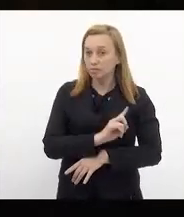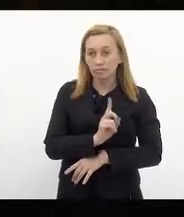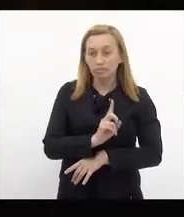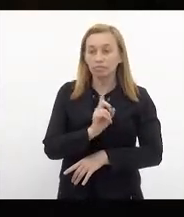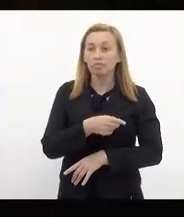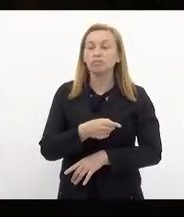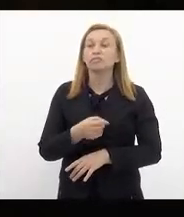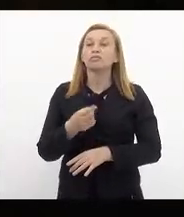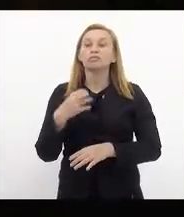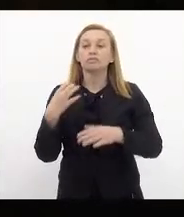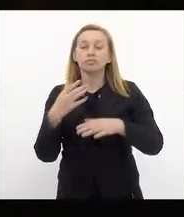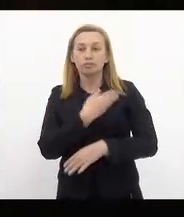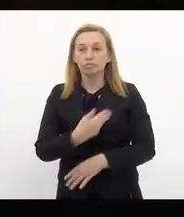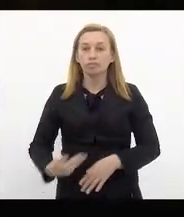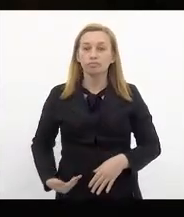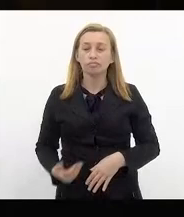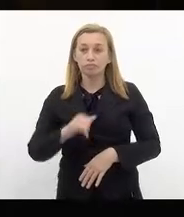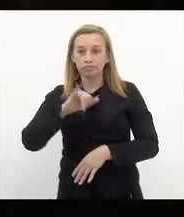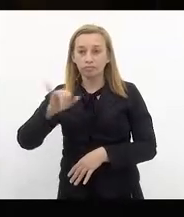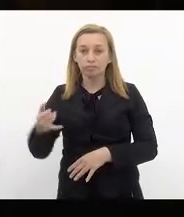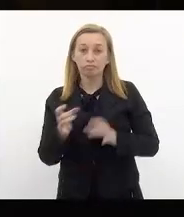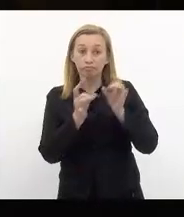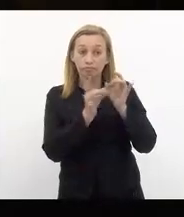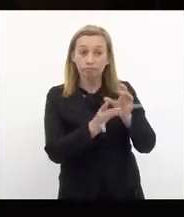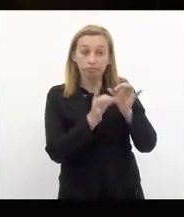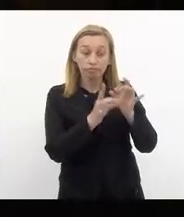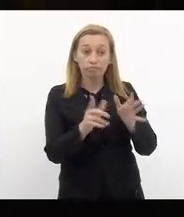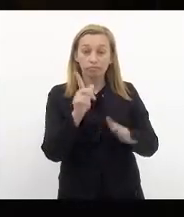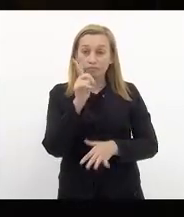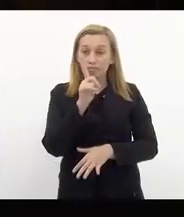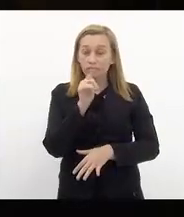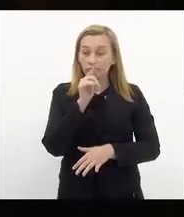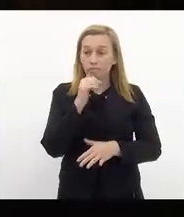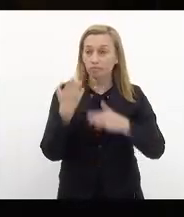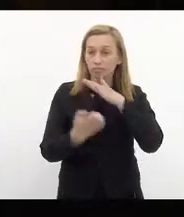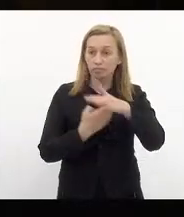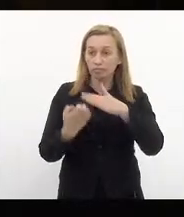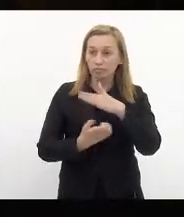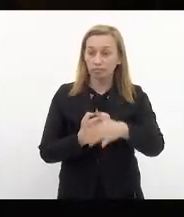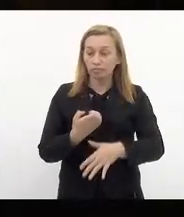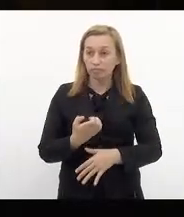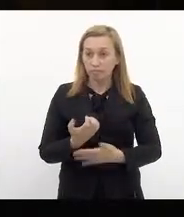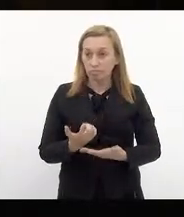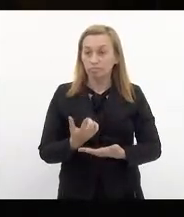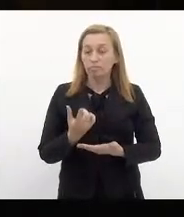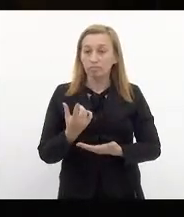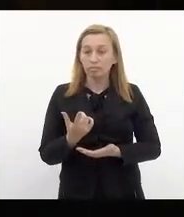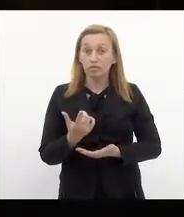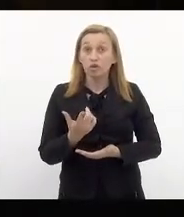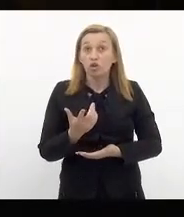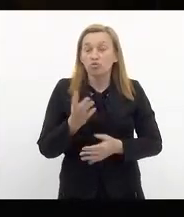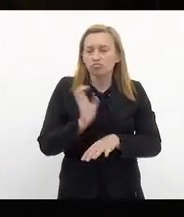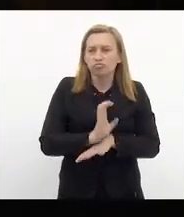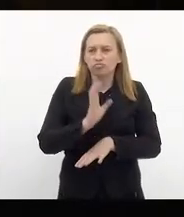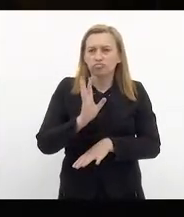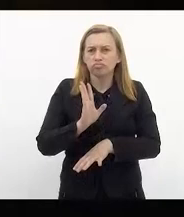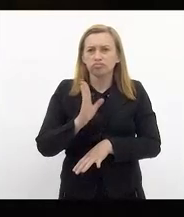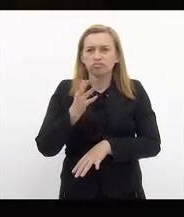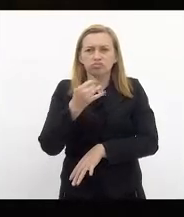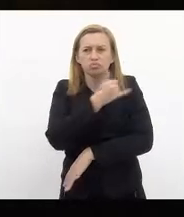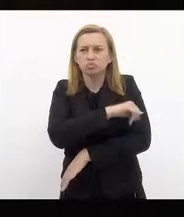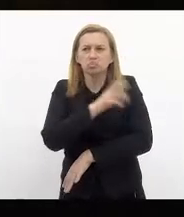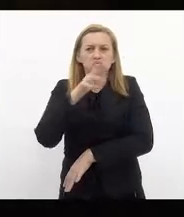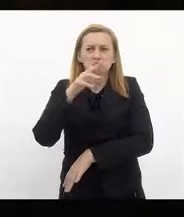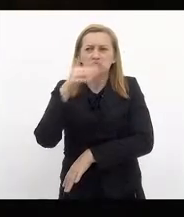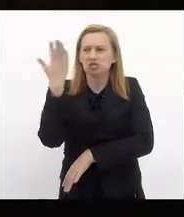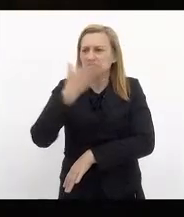vende a SEDAI, um dinheiro que o Estado do Rio de Janeiro nunca viu na sua vida, enfim, na sua existência enquanto